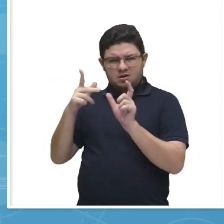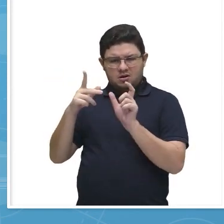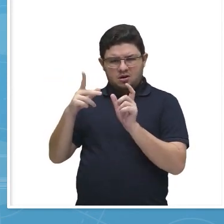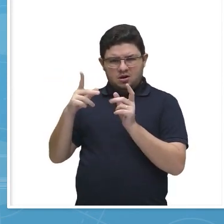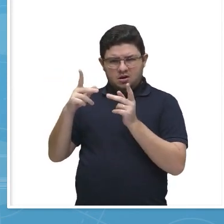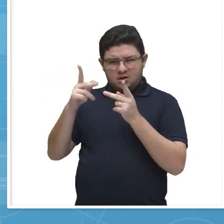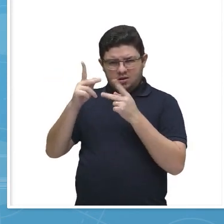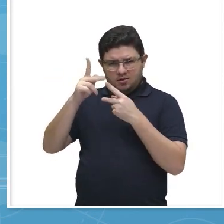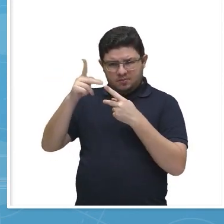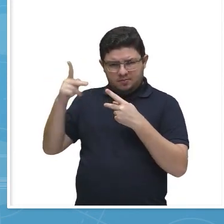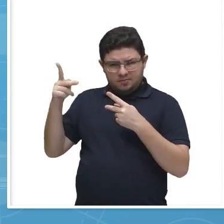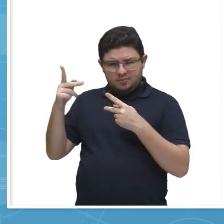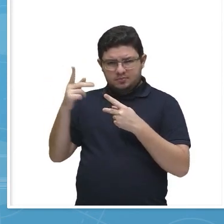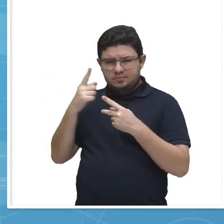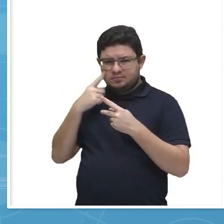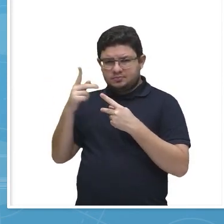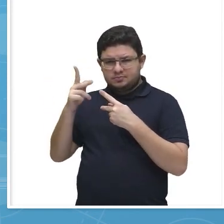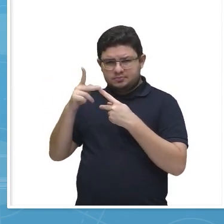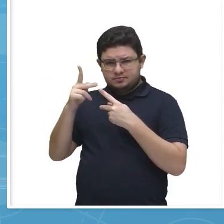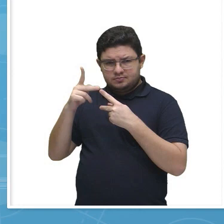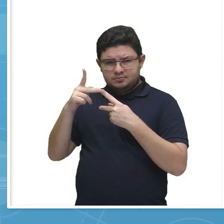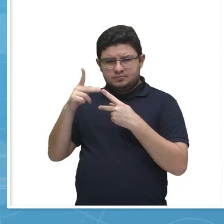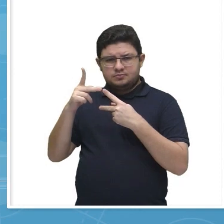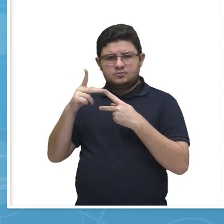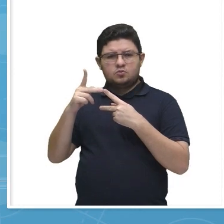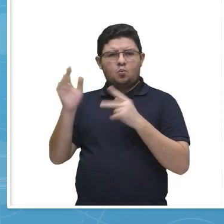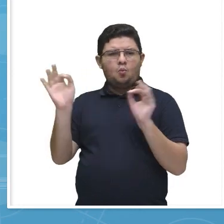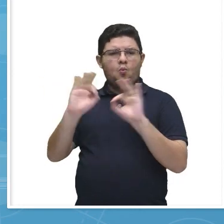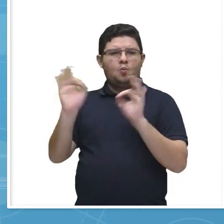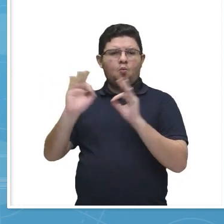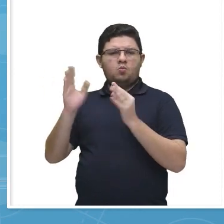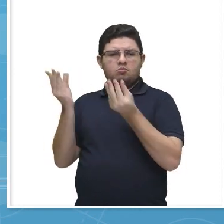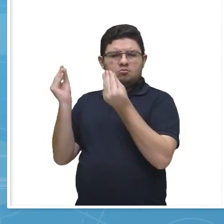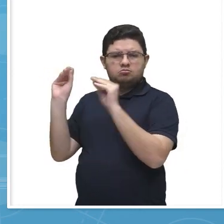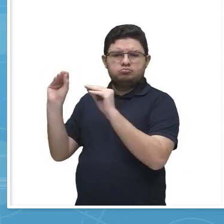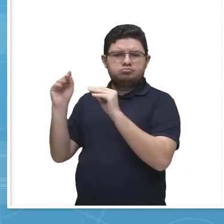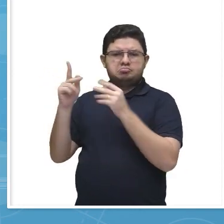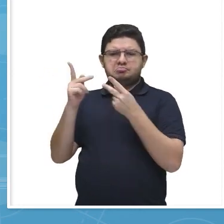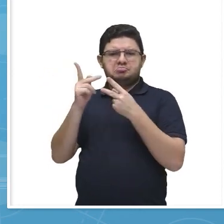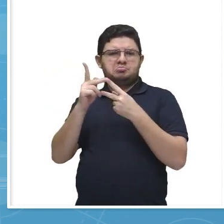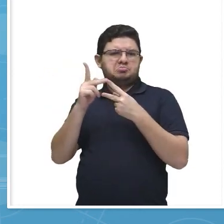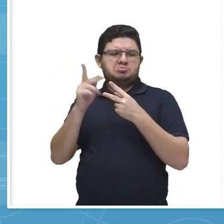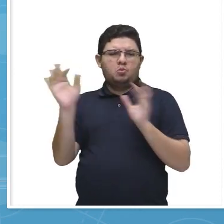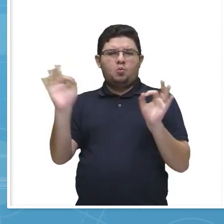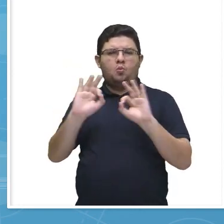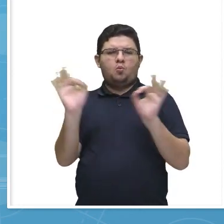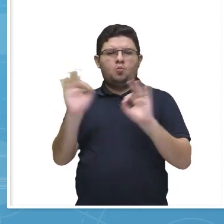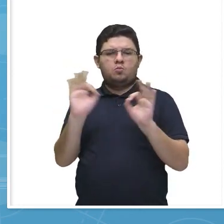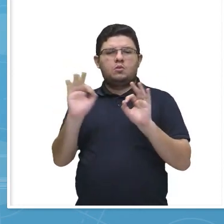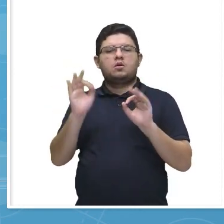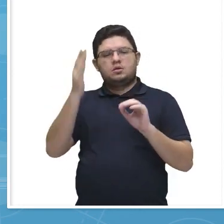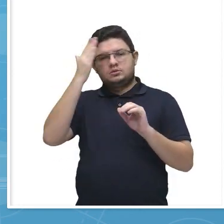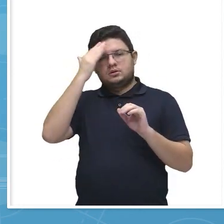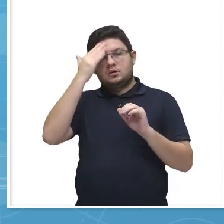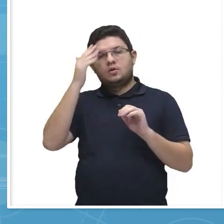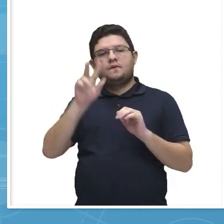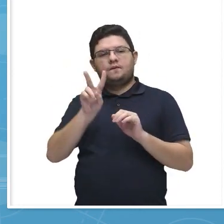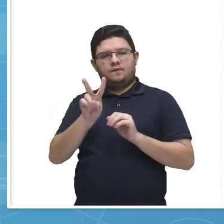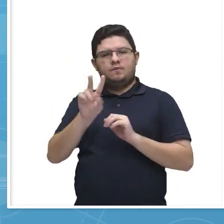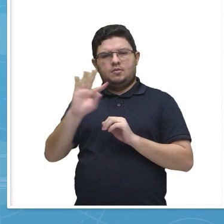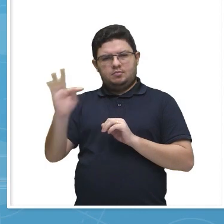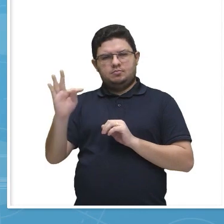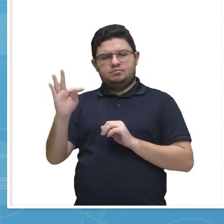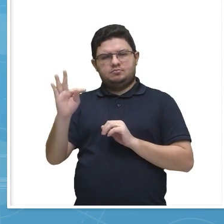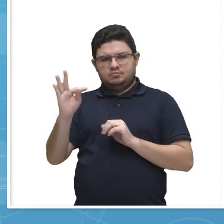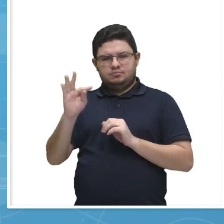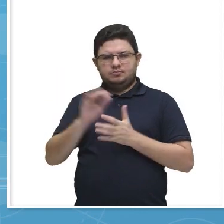comprar peixe? Não, não apareceu nenhuma preposição aqui nesse ponto. Então, já sei aqui que ele é um verbo transitivo,